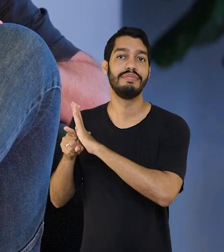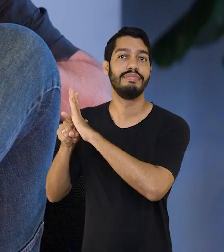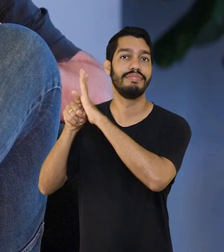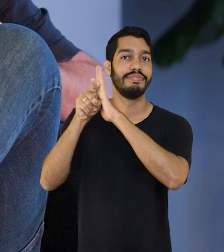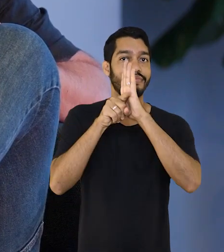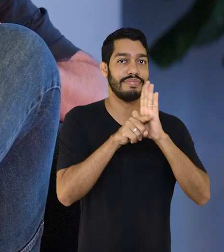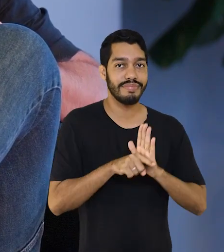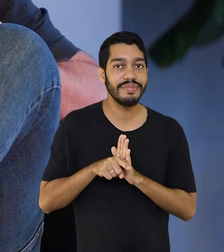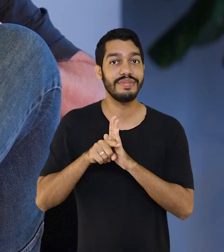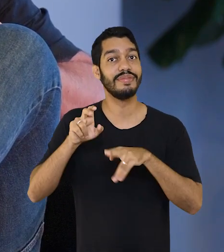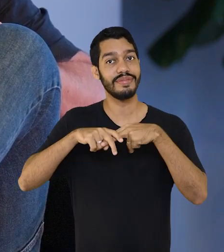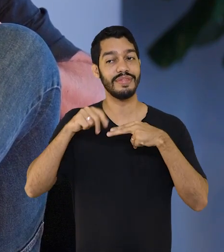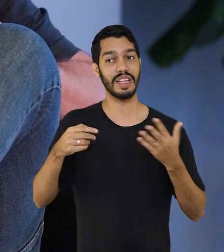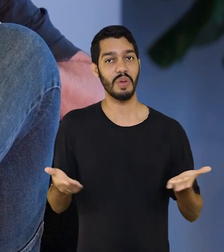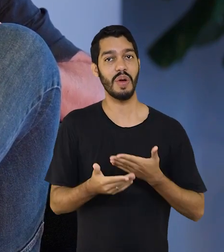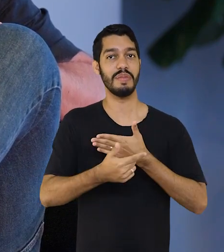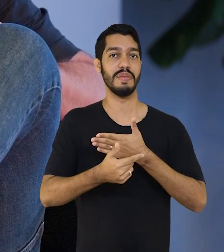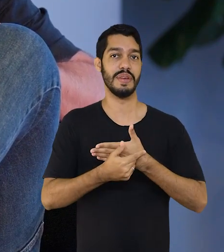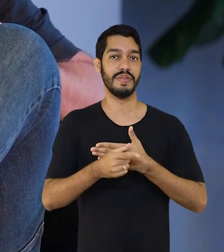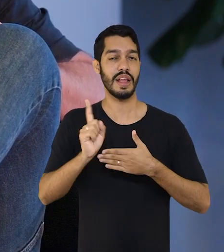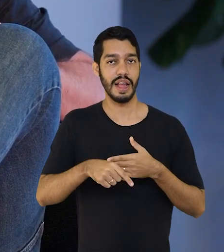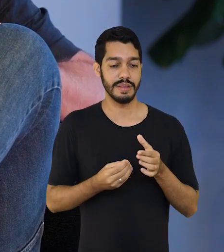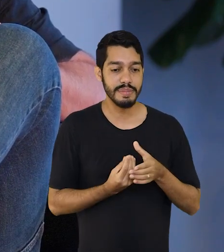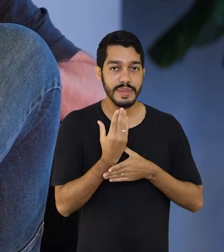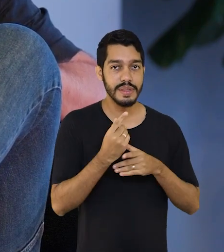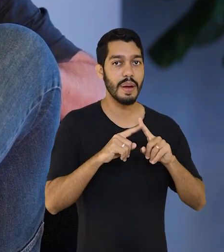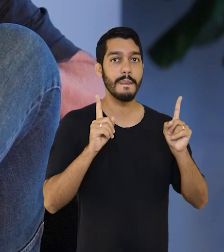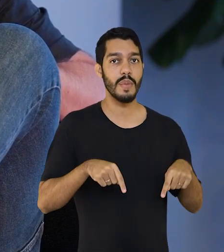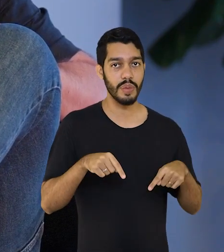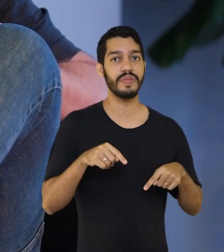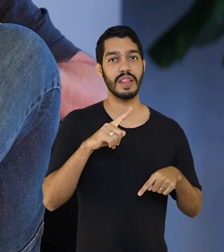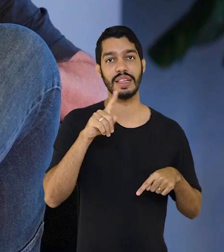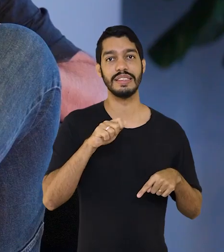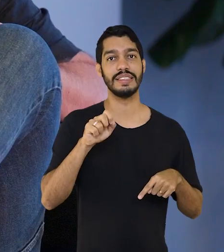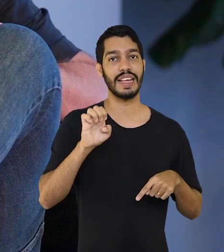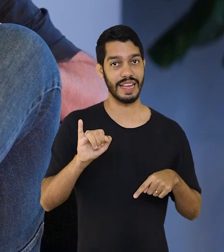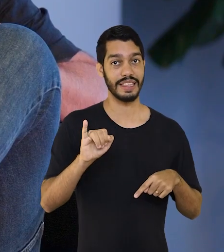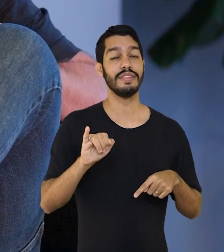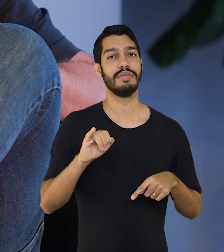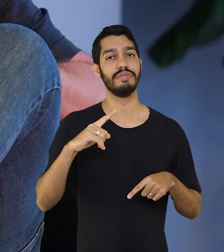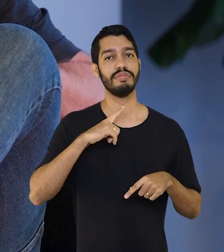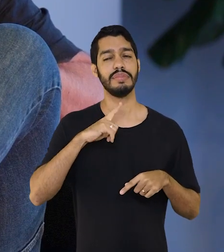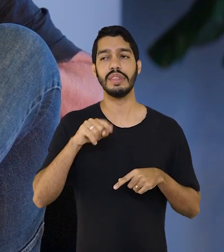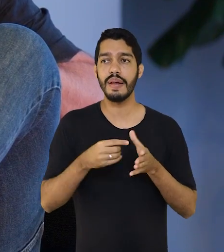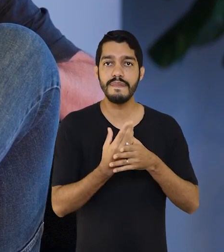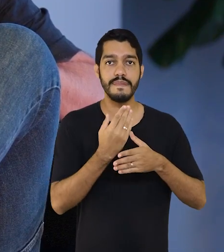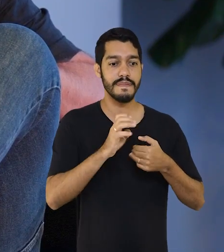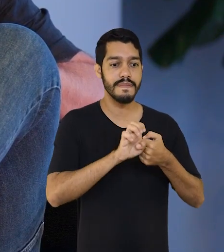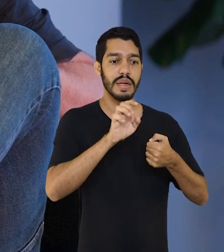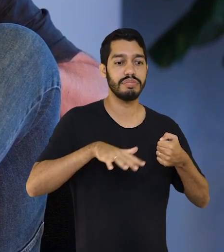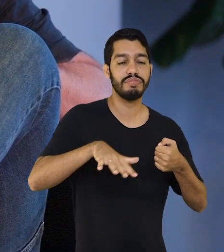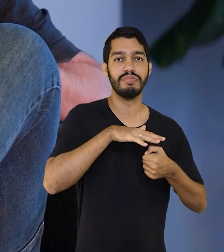analisa. E aí é onde entra o papel da inteligência artificial. A gente desenvolveu um modelo que se chama ZAI, que é The Zeitgeist AI,